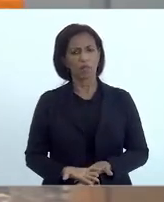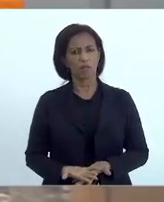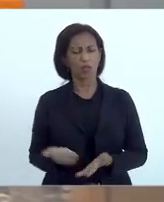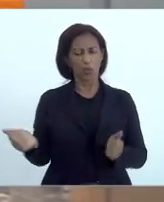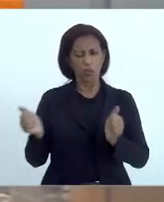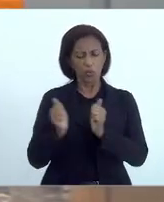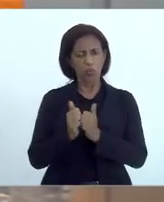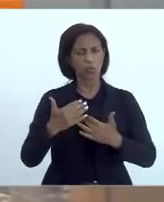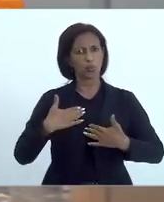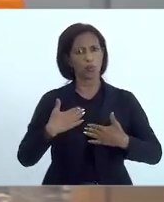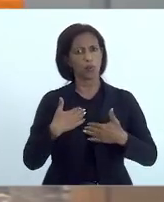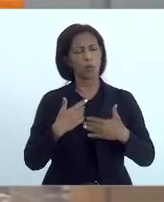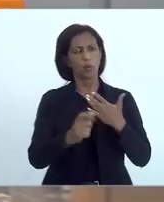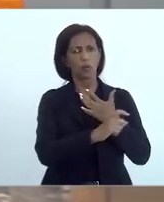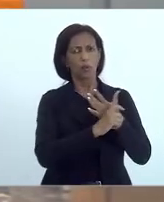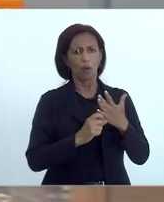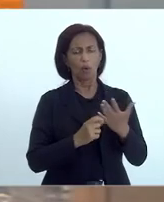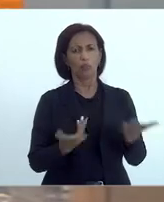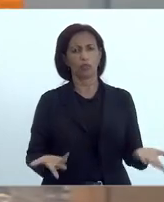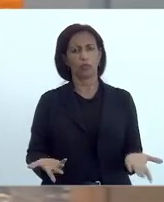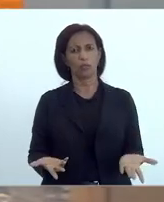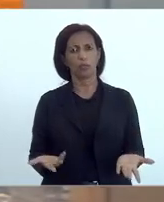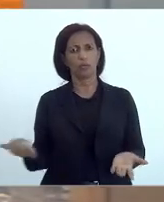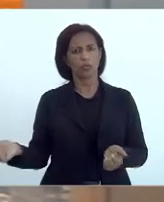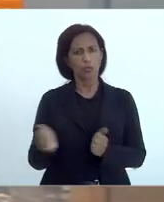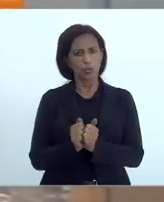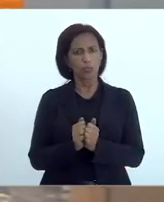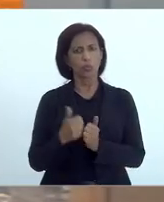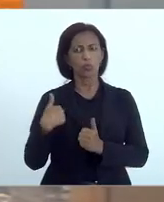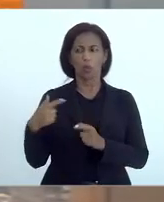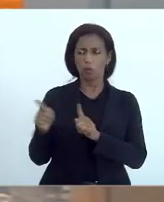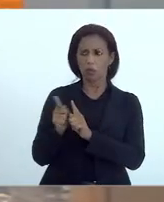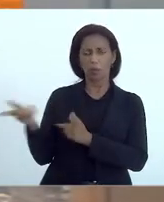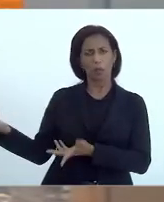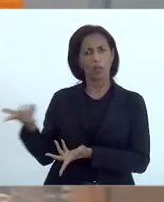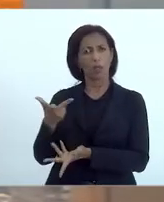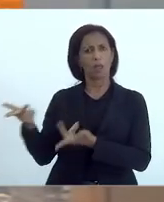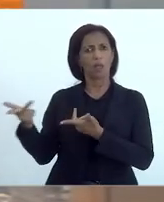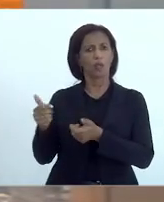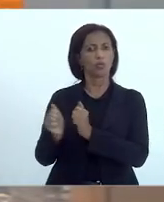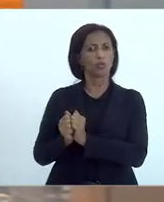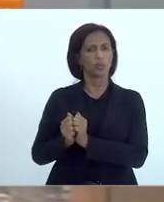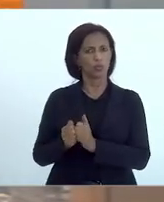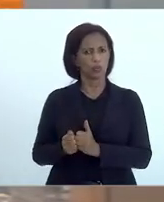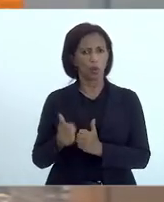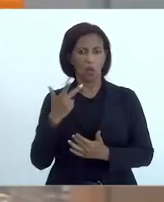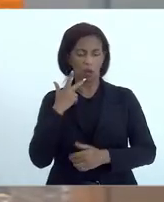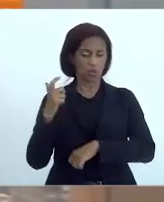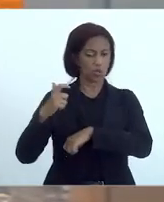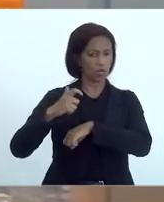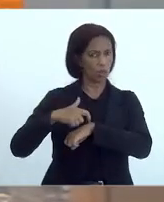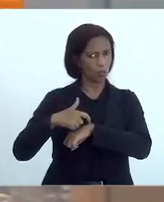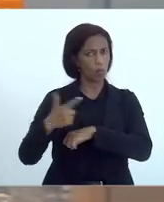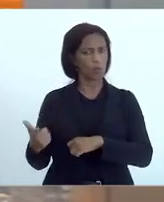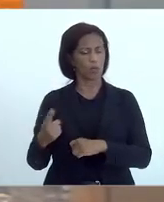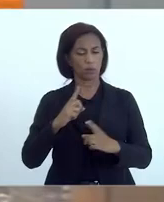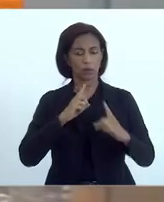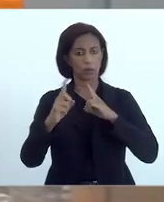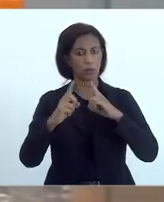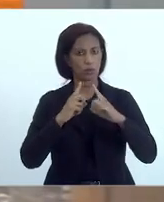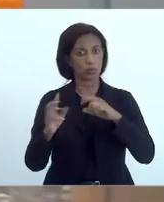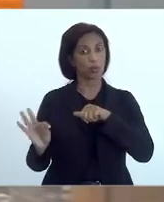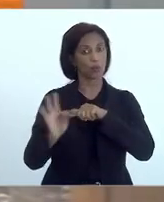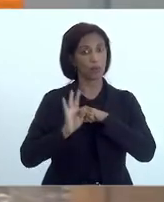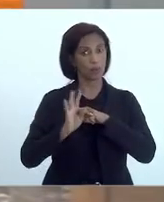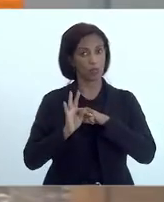junto comigo foi o autor de todas as vezes meu teoria assim como o senhor por toda a lei de vossa excelência agora chegar no momento que a gente tá tendo uma discussão